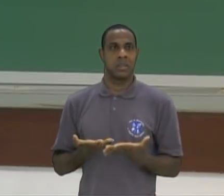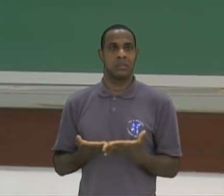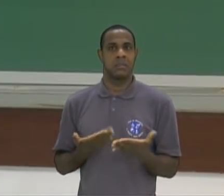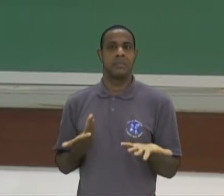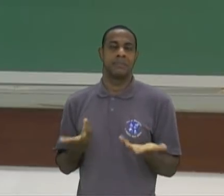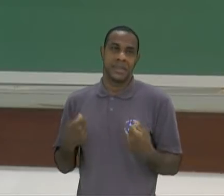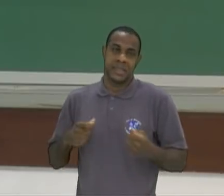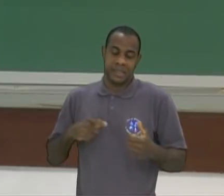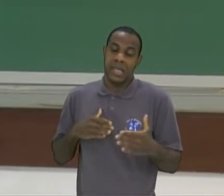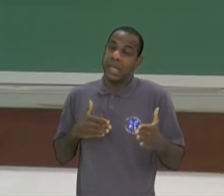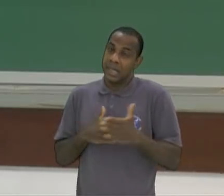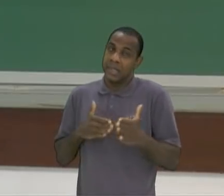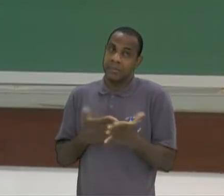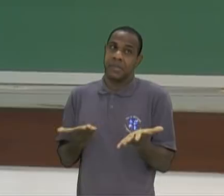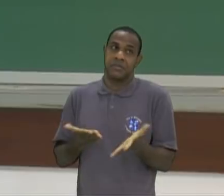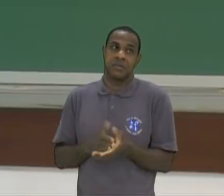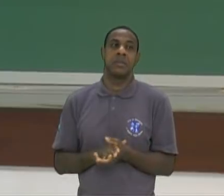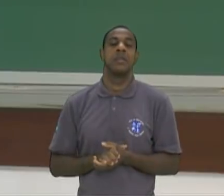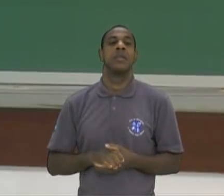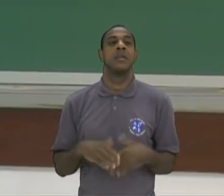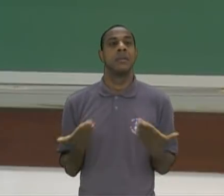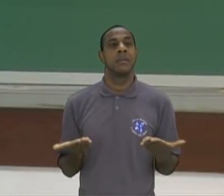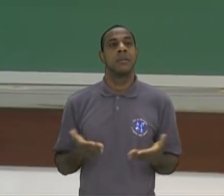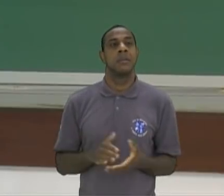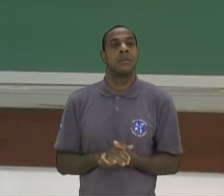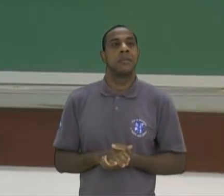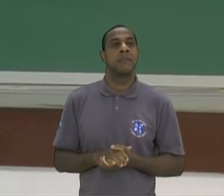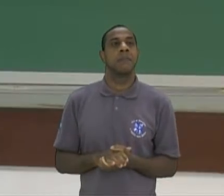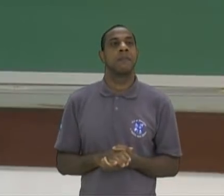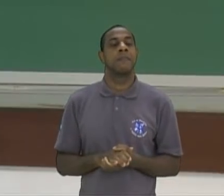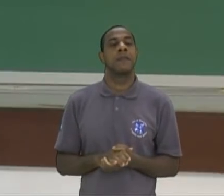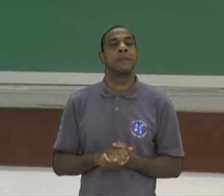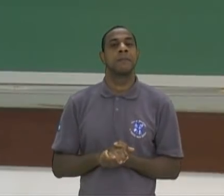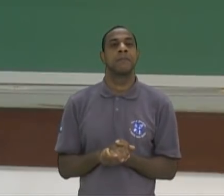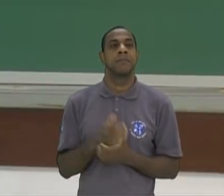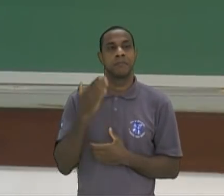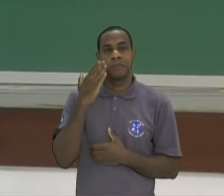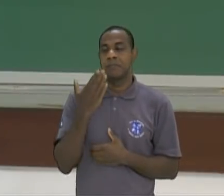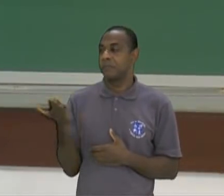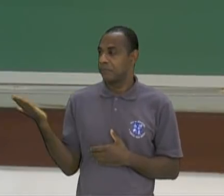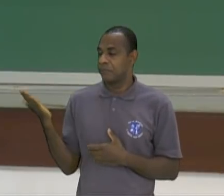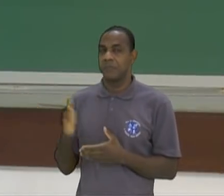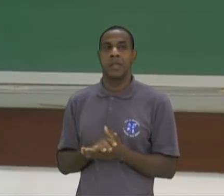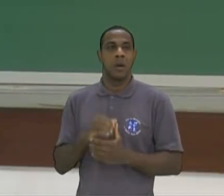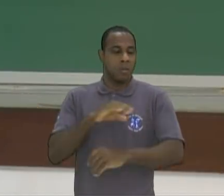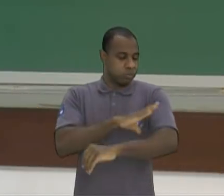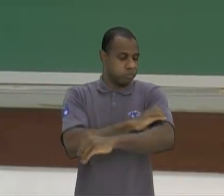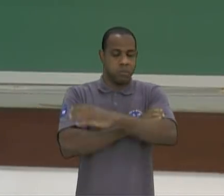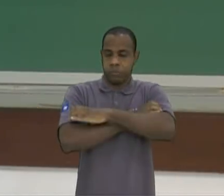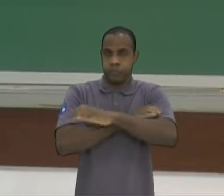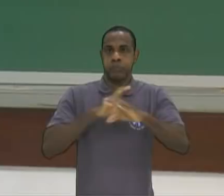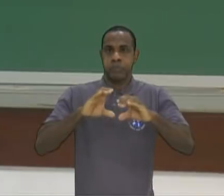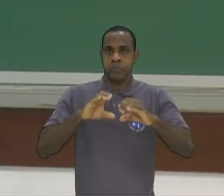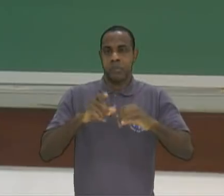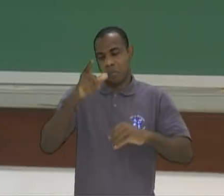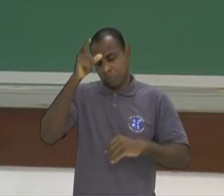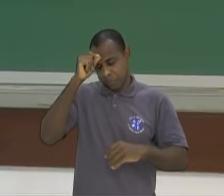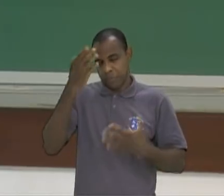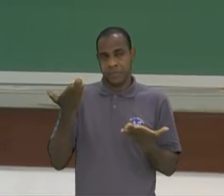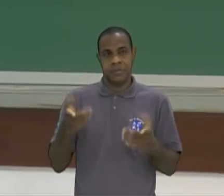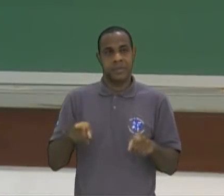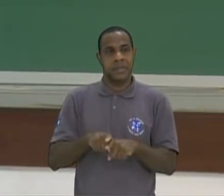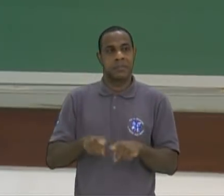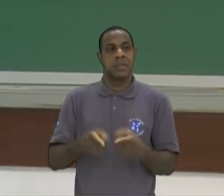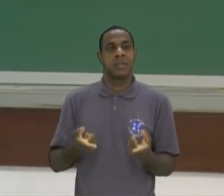gradativa, corrigindo defeitos posturais, né? E levando a musculatura ao relaxamento, né? Então, através de relaxamentos